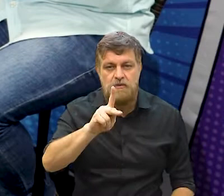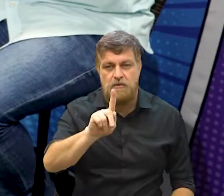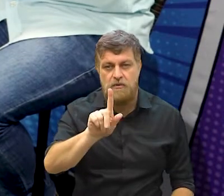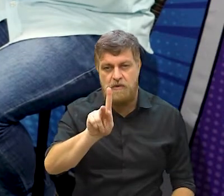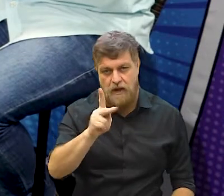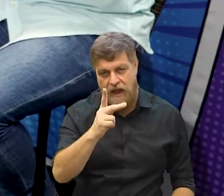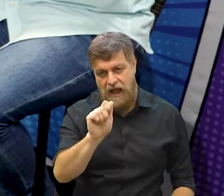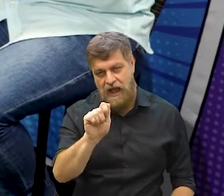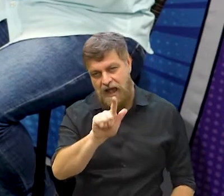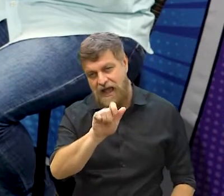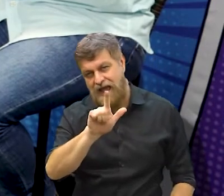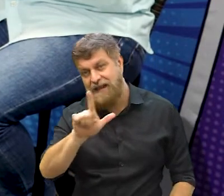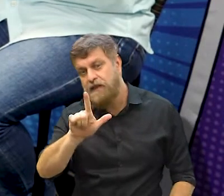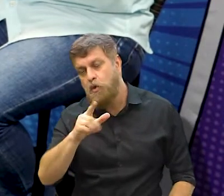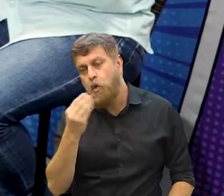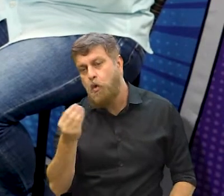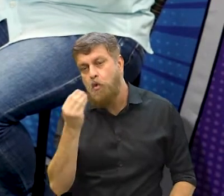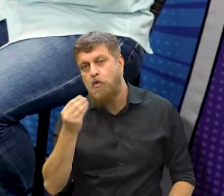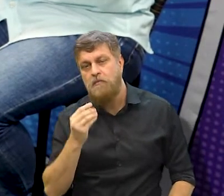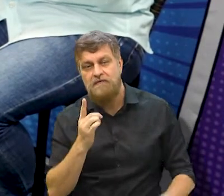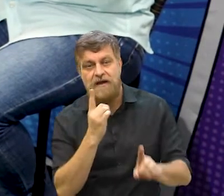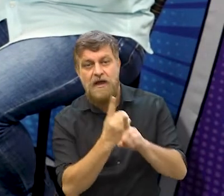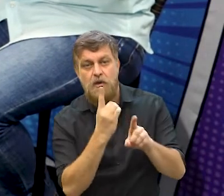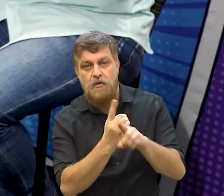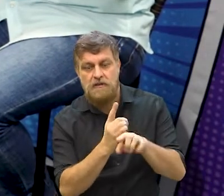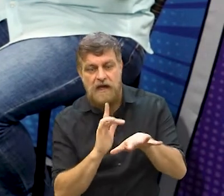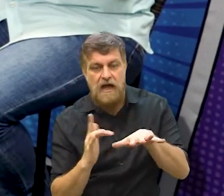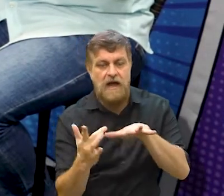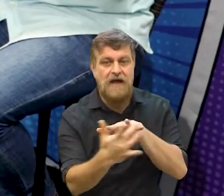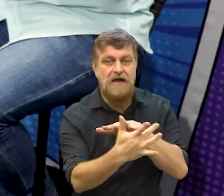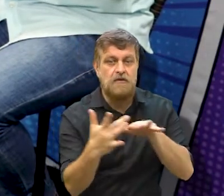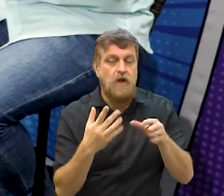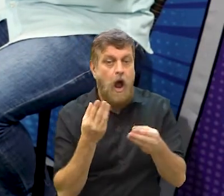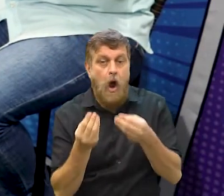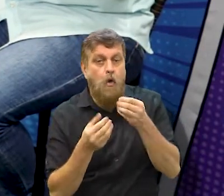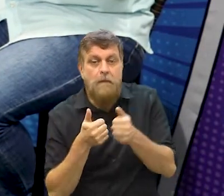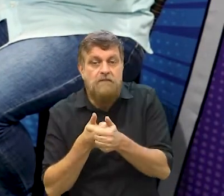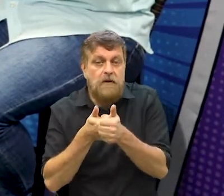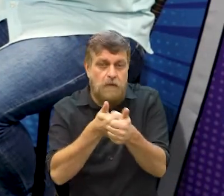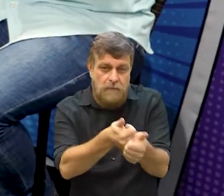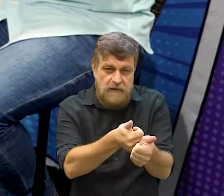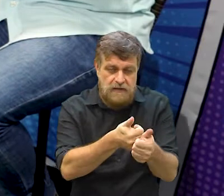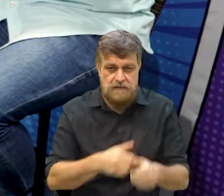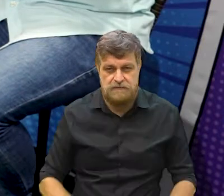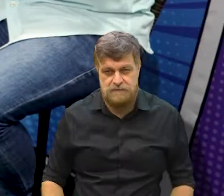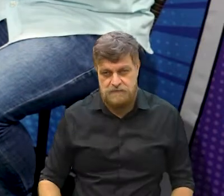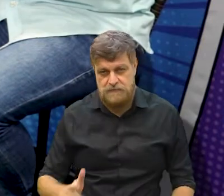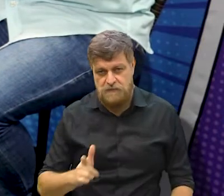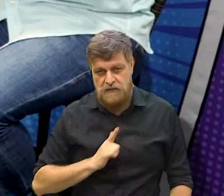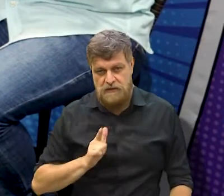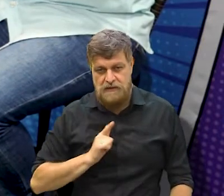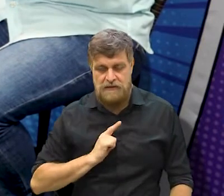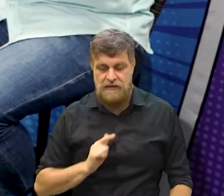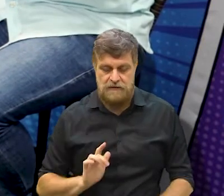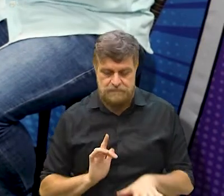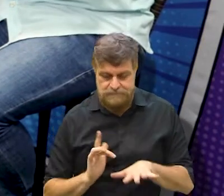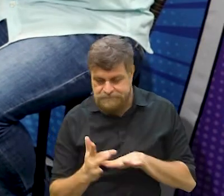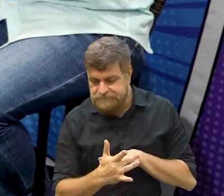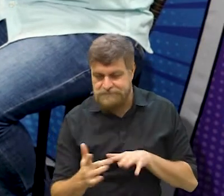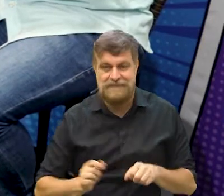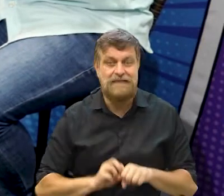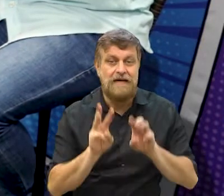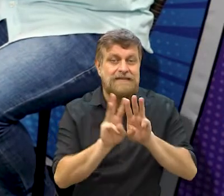né? Então, encontrar vocês também para acompanhar o trabalho de vocês. E tem aí redes